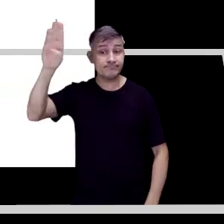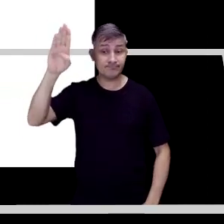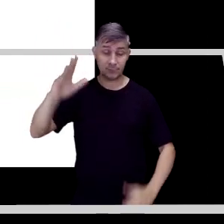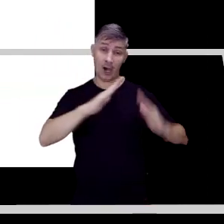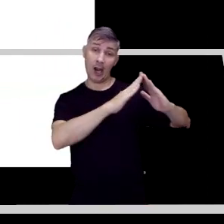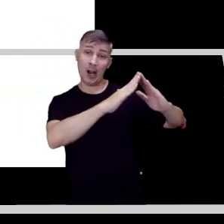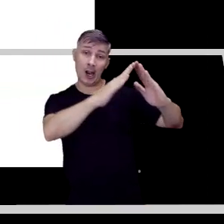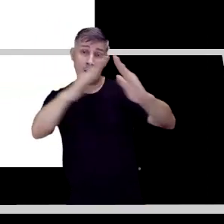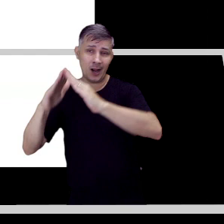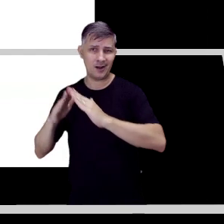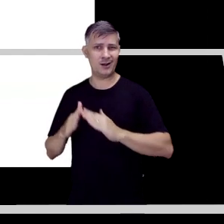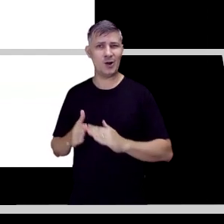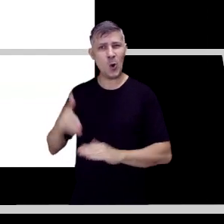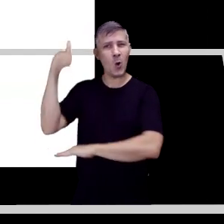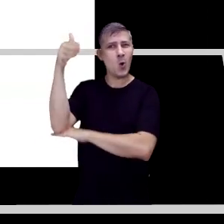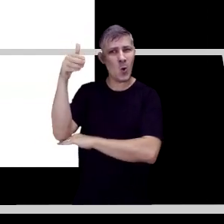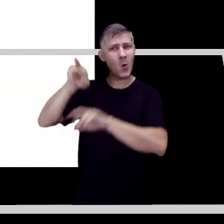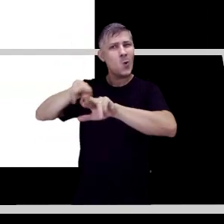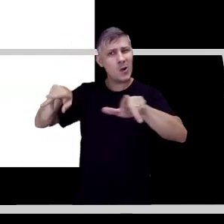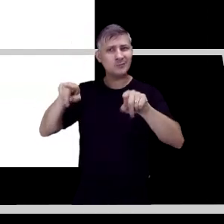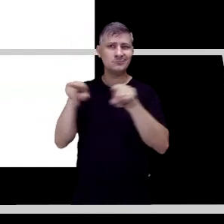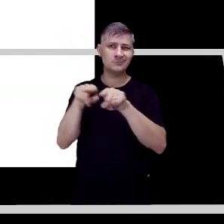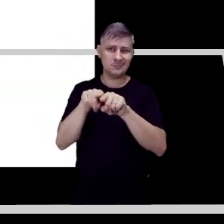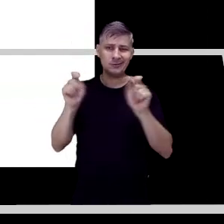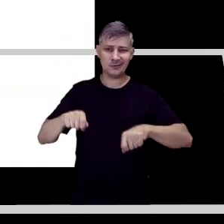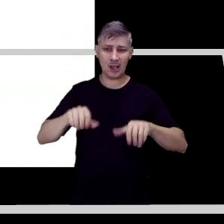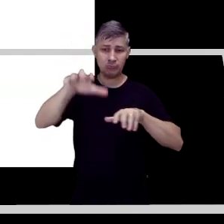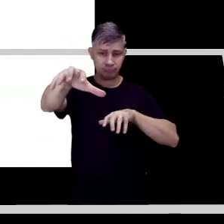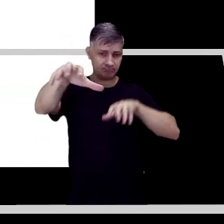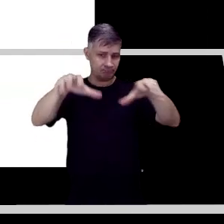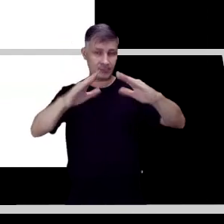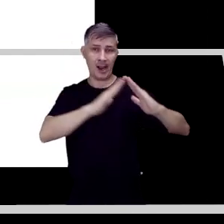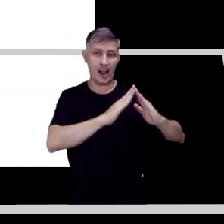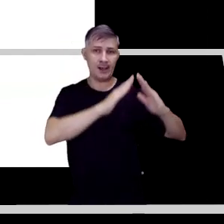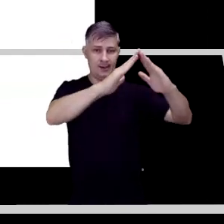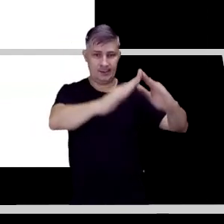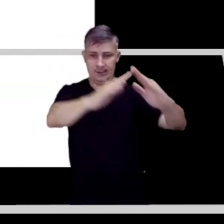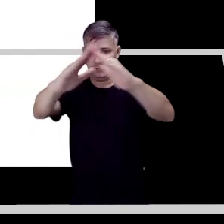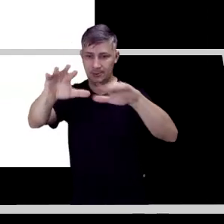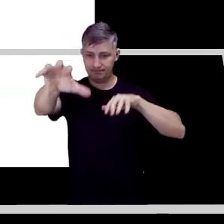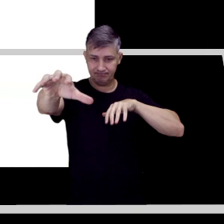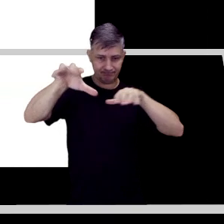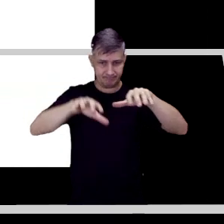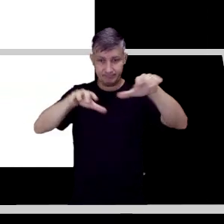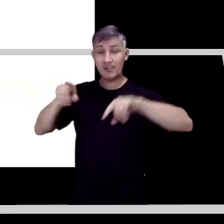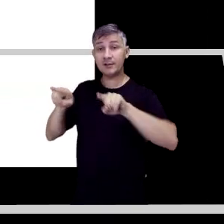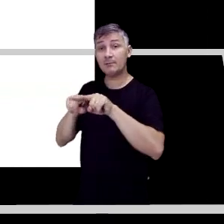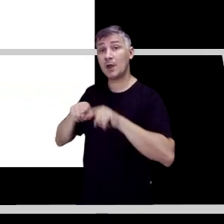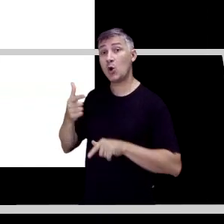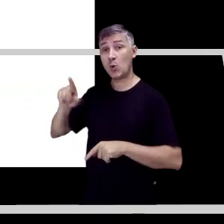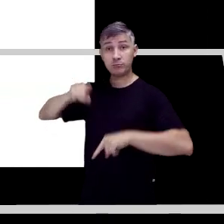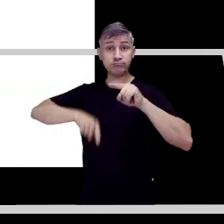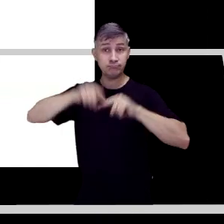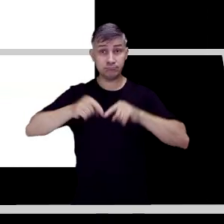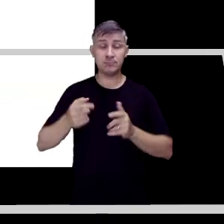principalmente as cabanas, né? Um hotel com cabanas esparsas e distantes, que recebem os hóspedes e alguns